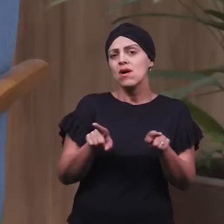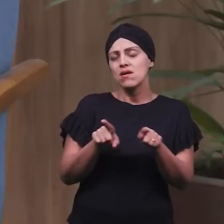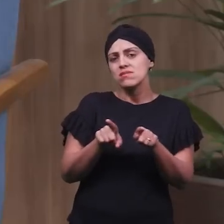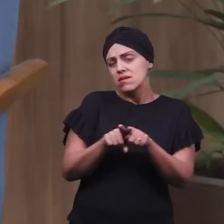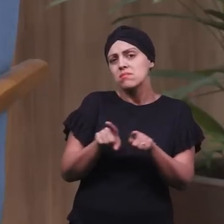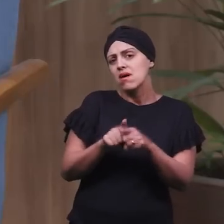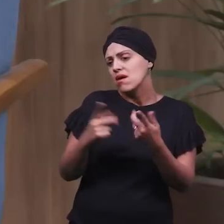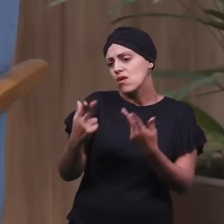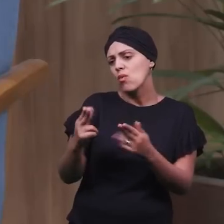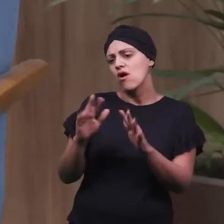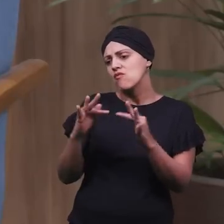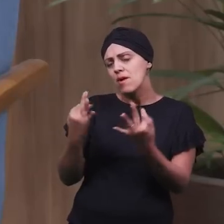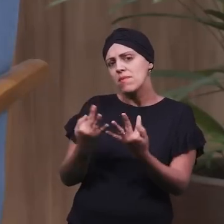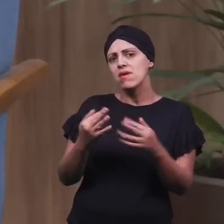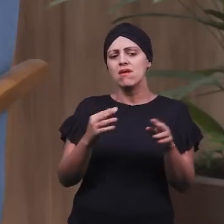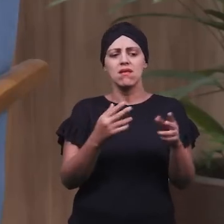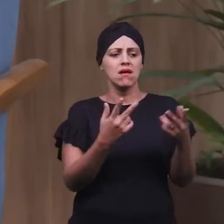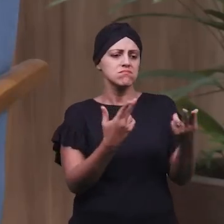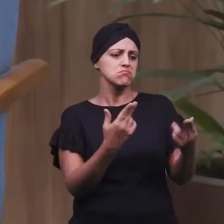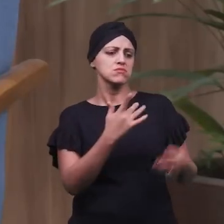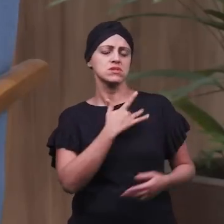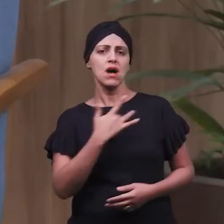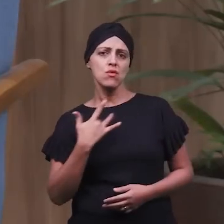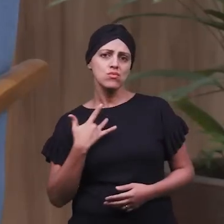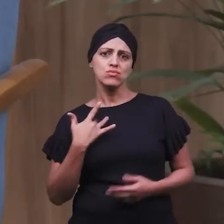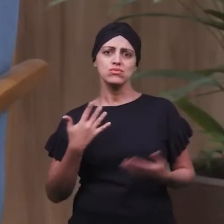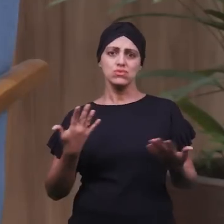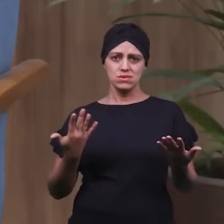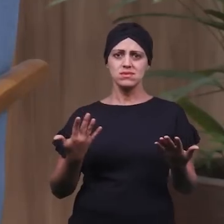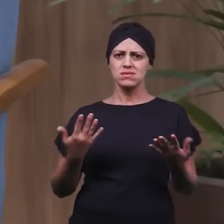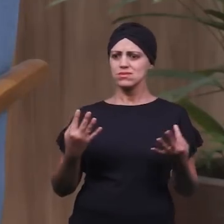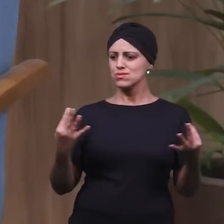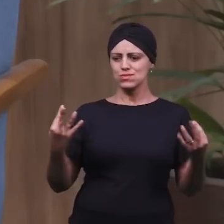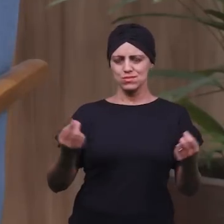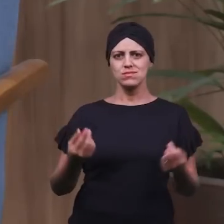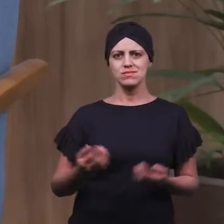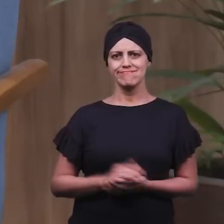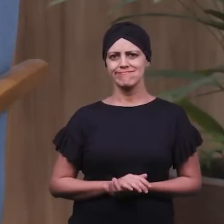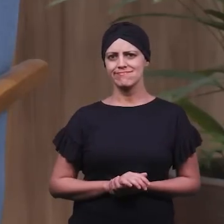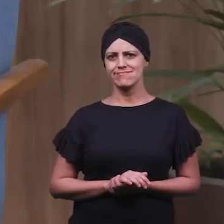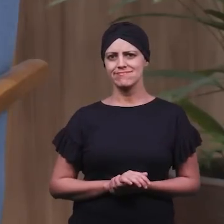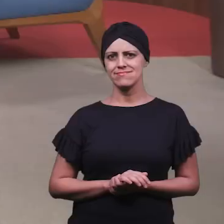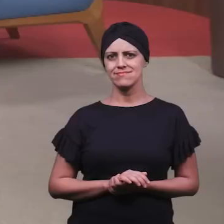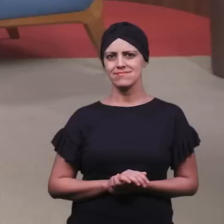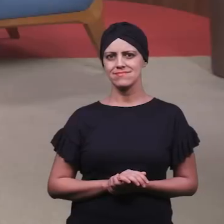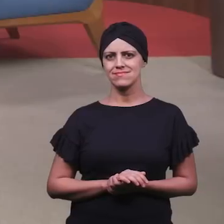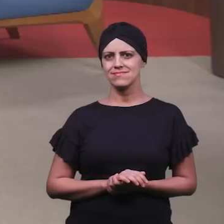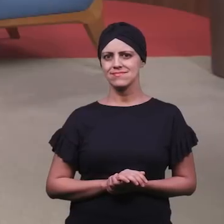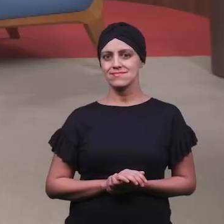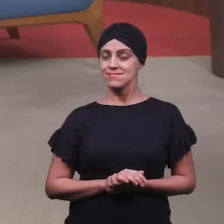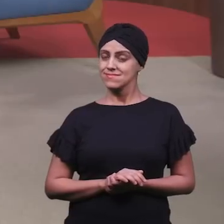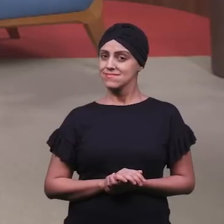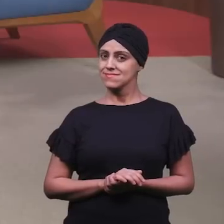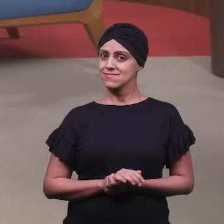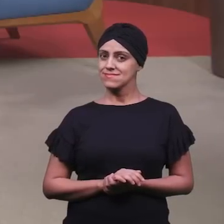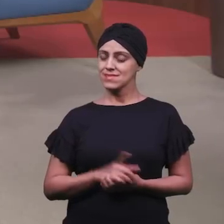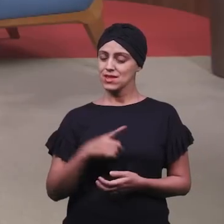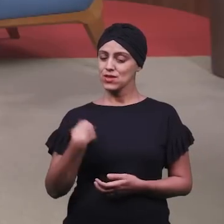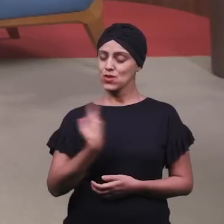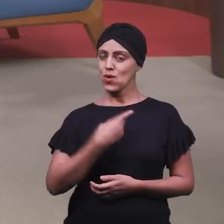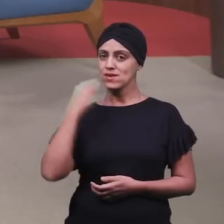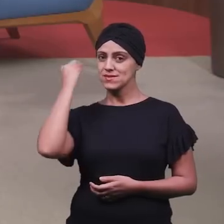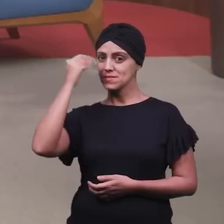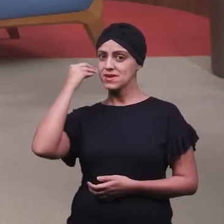vida familiar, na nossa saúde e em tudo mais no que estamos envolvidos. No que tange a